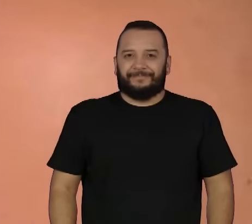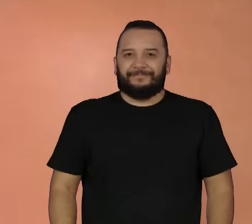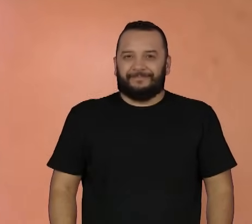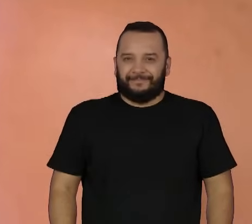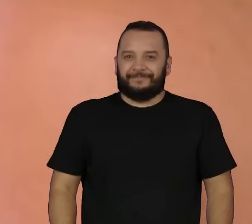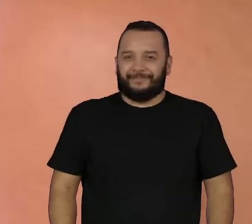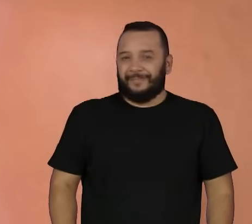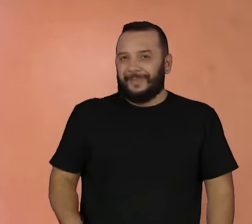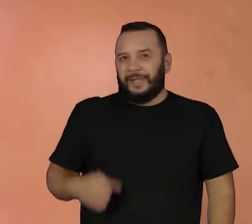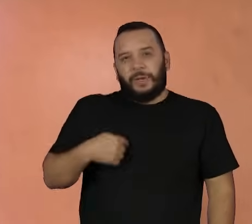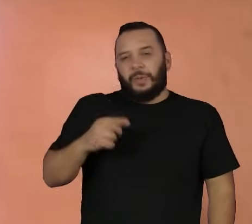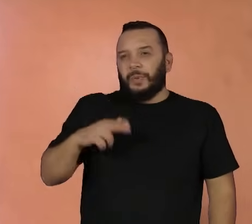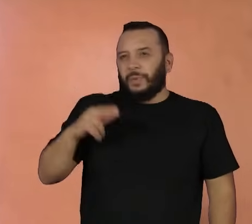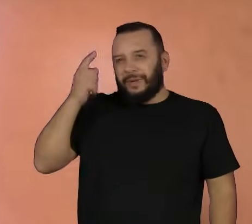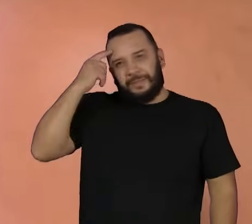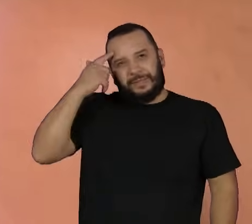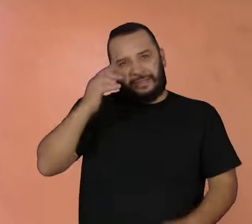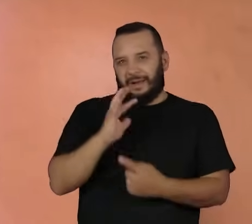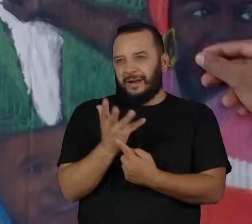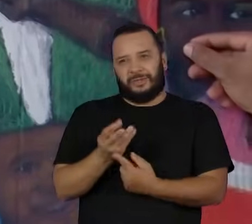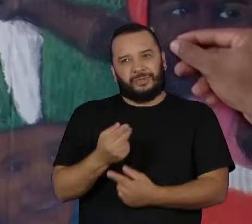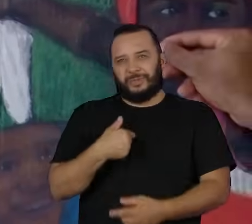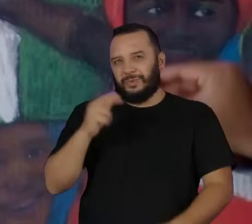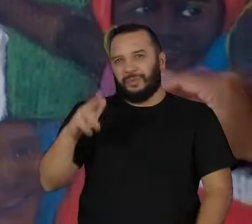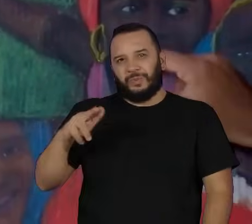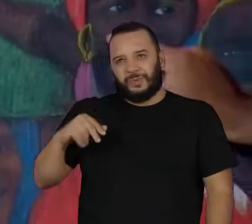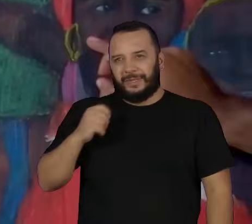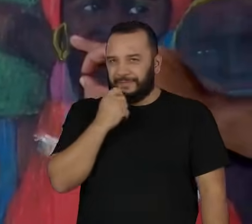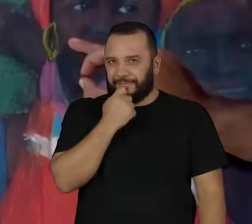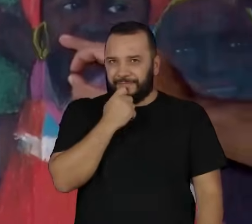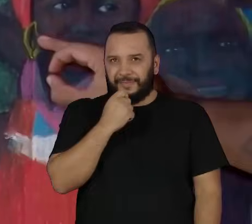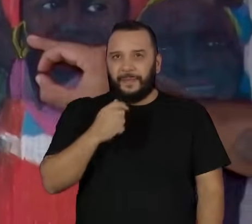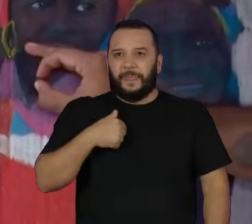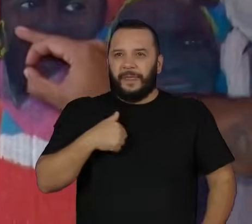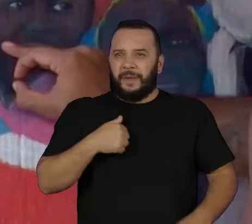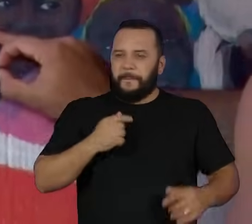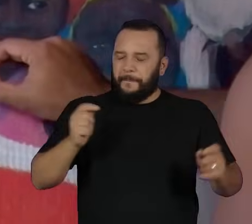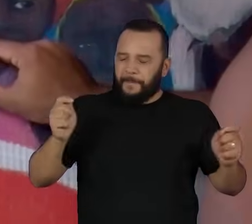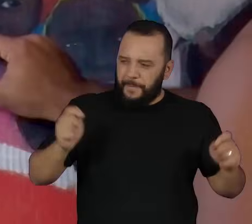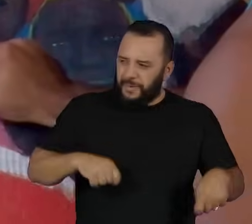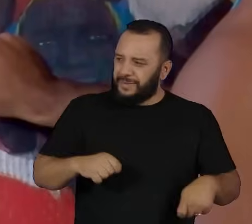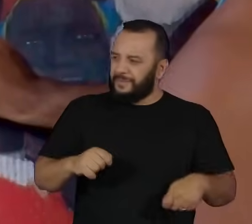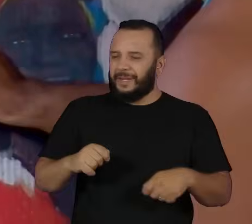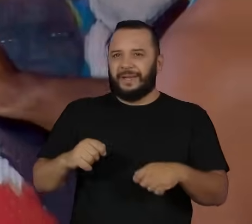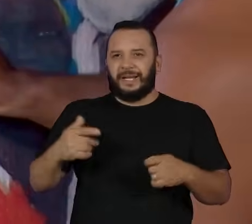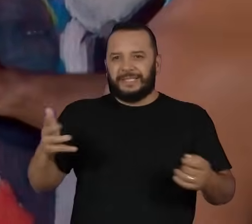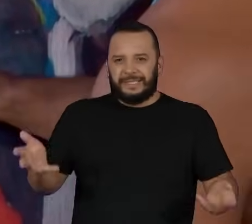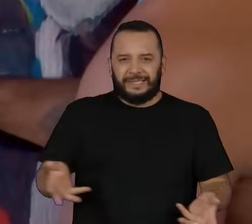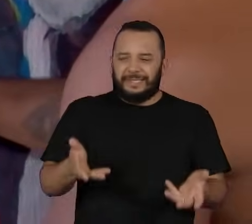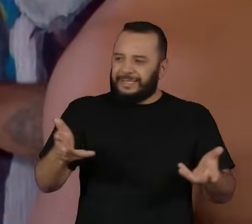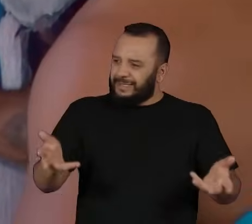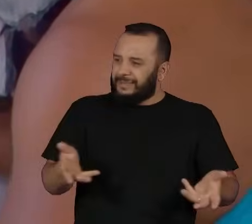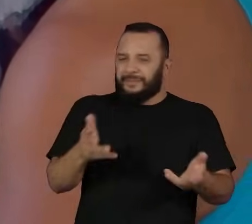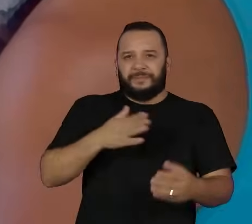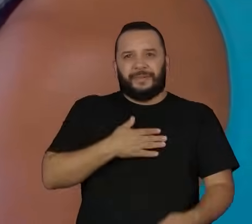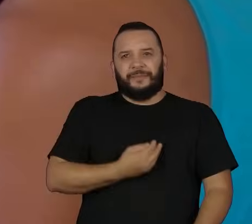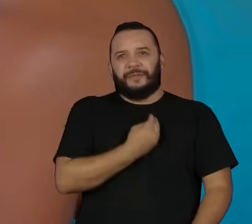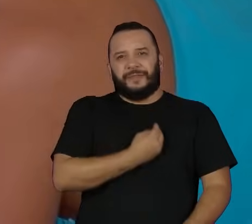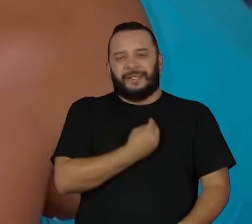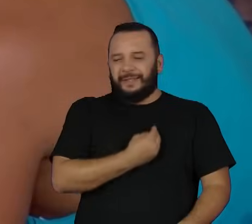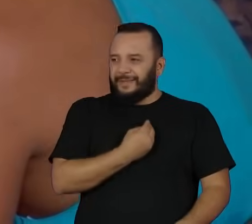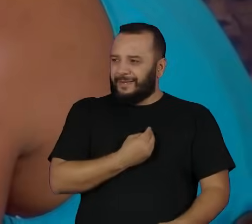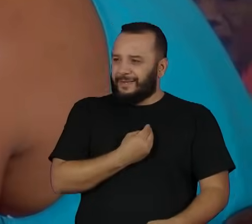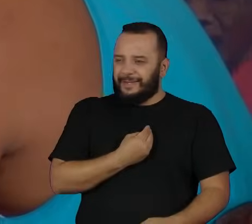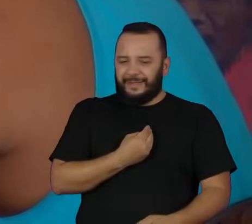Nunca tinha pensado em ser artista. E aí quando surgiu essa possibilidade, esse estímulo que a vida me deu ali para eu começar a mexer